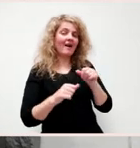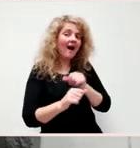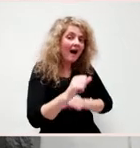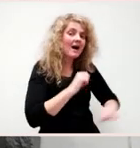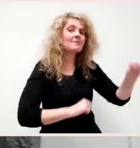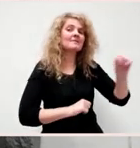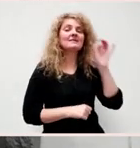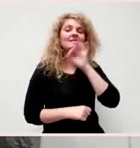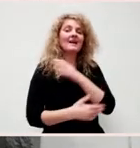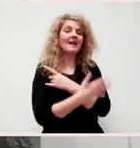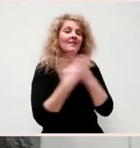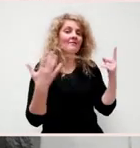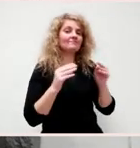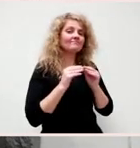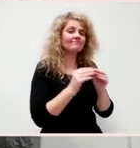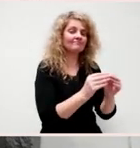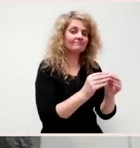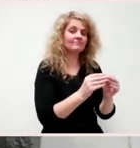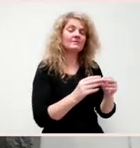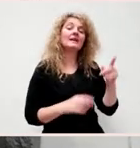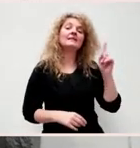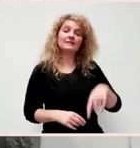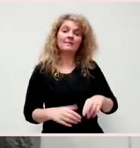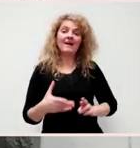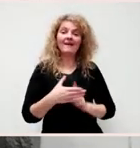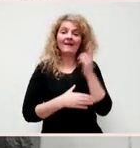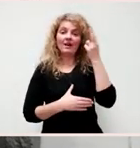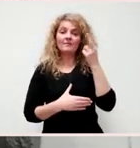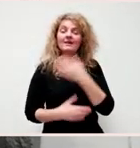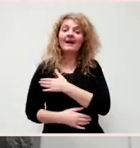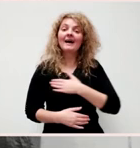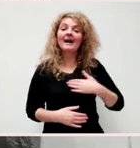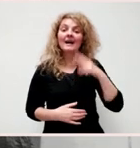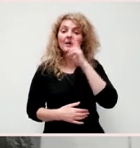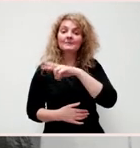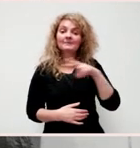que se farán a partir do século XVI e do Renacemento.